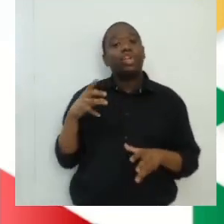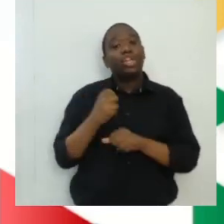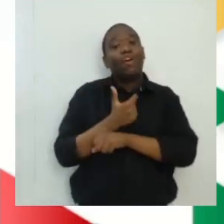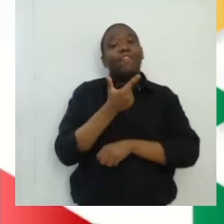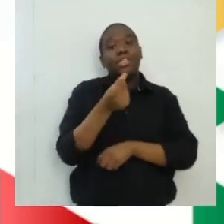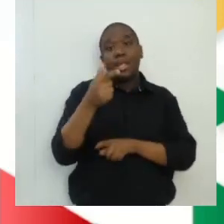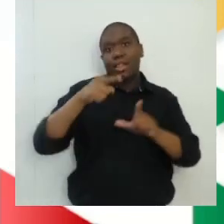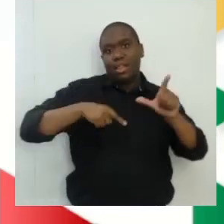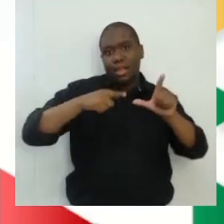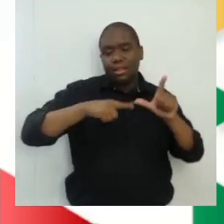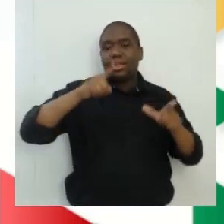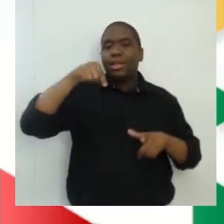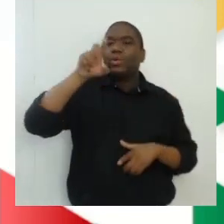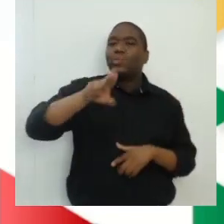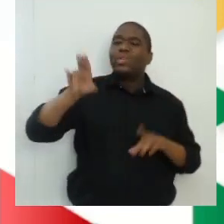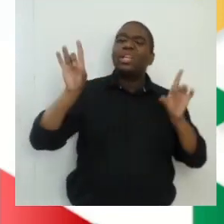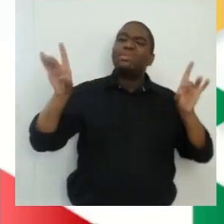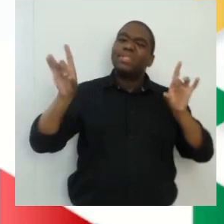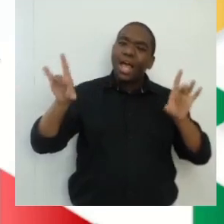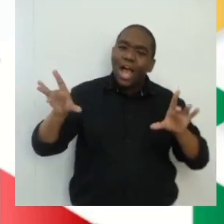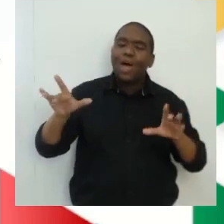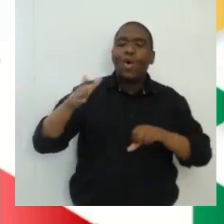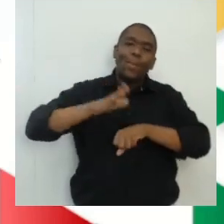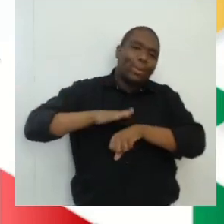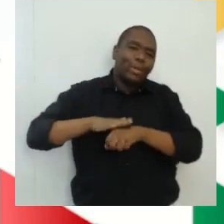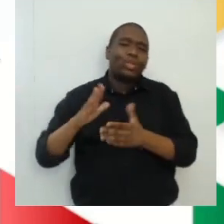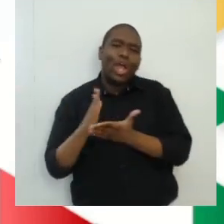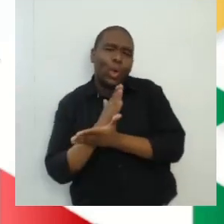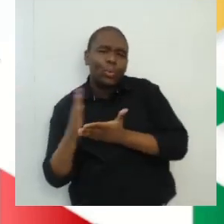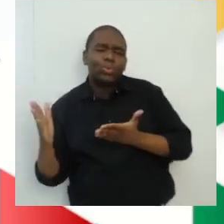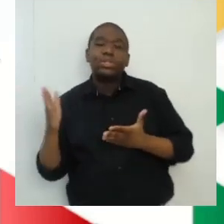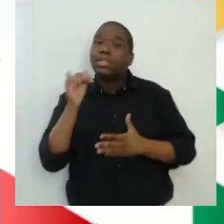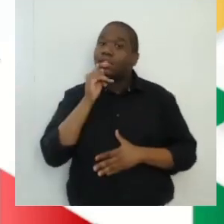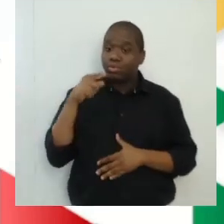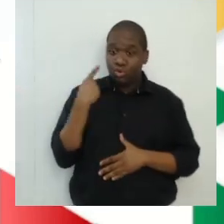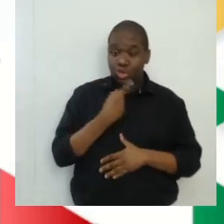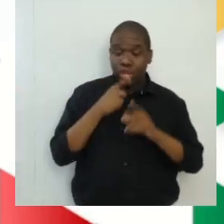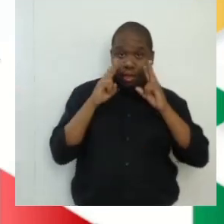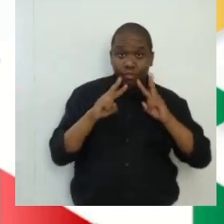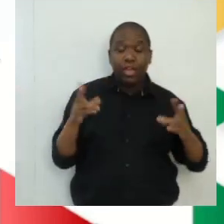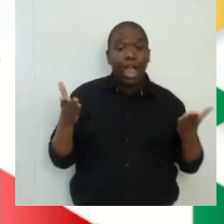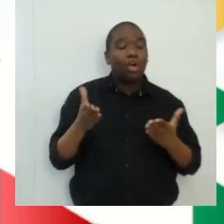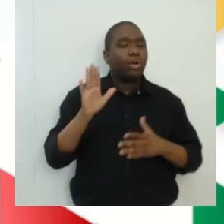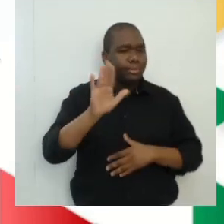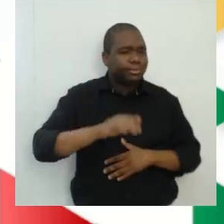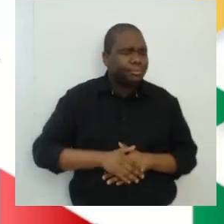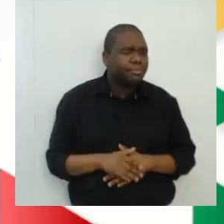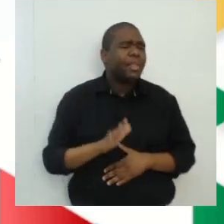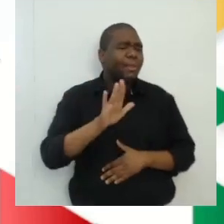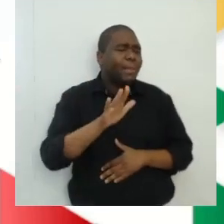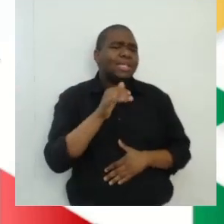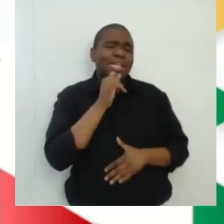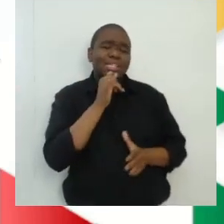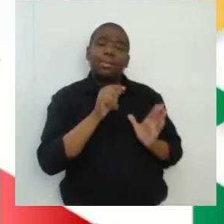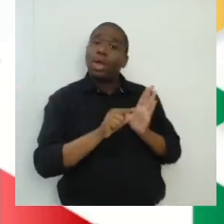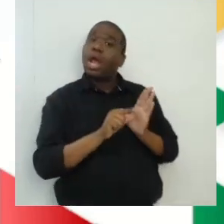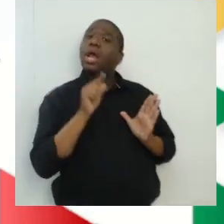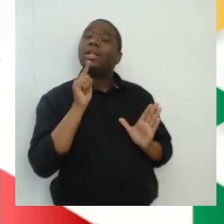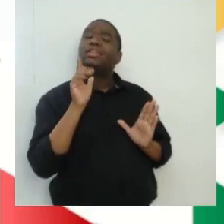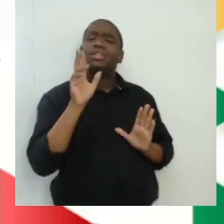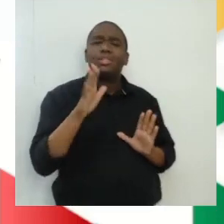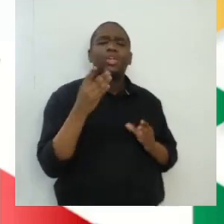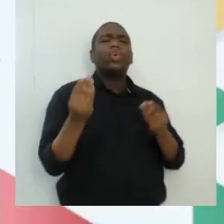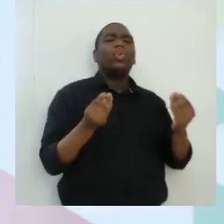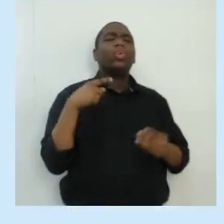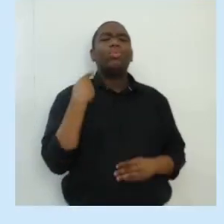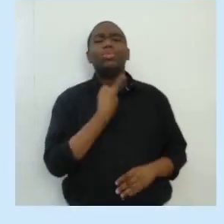são usadas em casos especiais, como a gente vai ver agora. Só que antes da gente dar uma olhadinha, como é que a gente utiliza